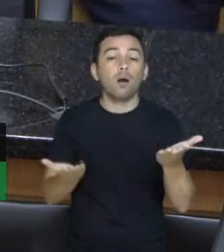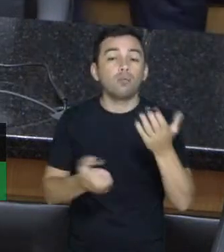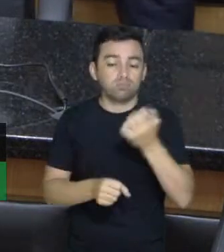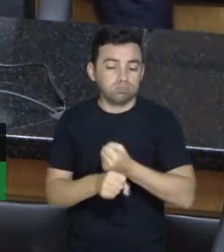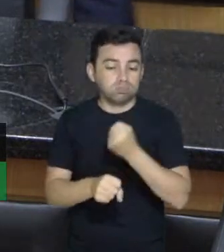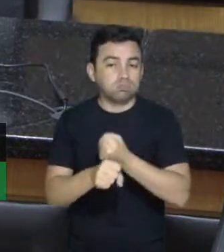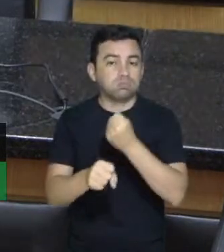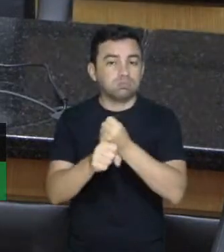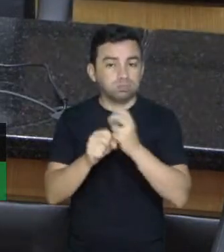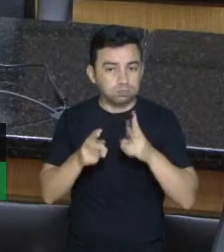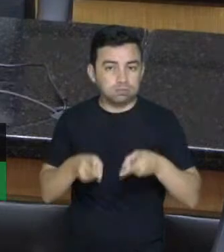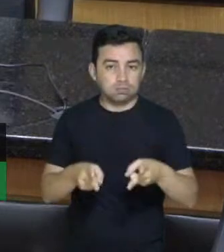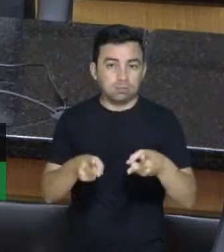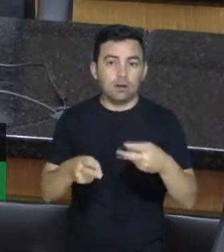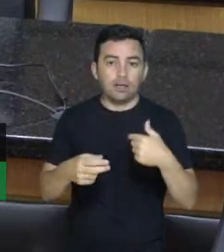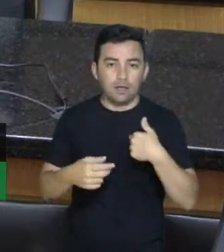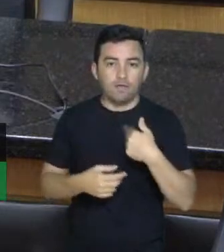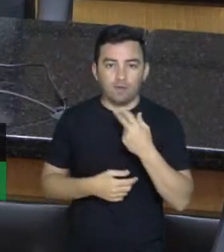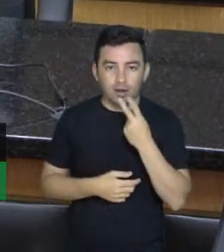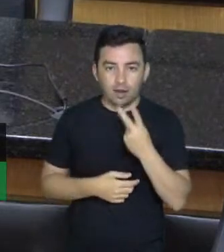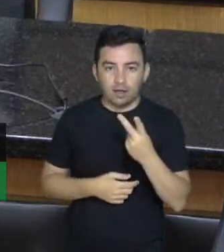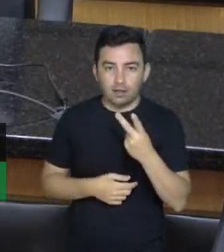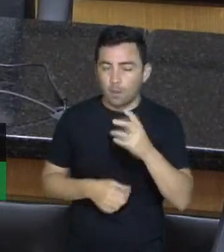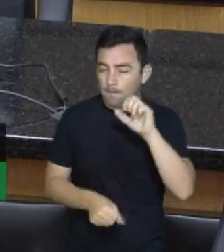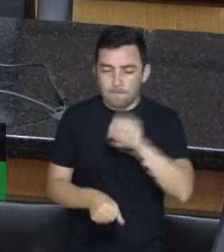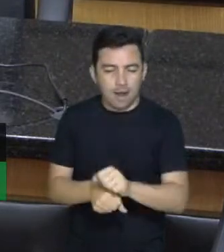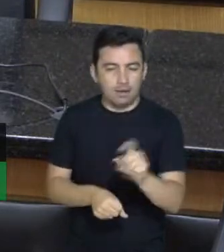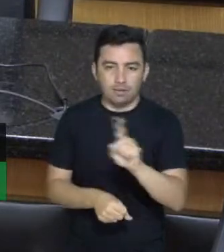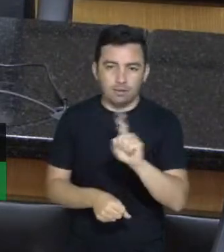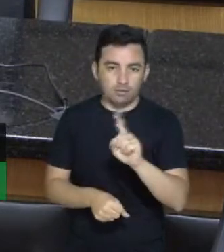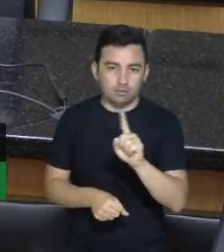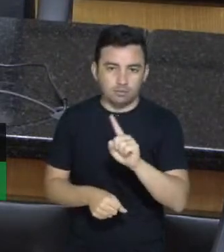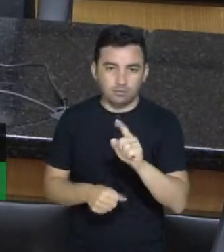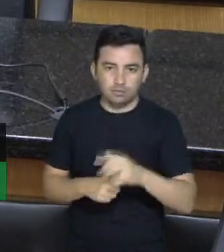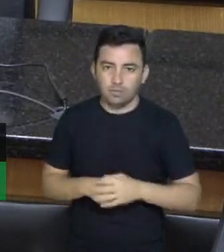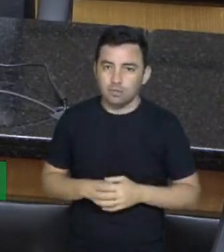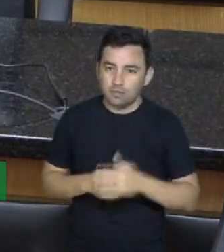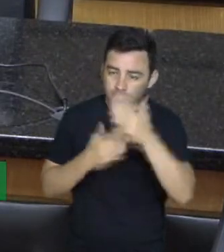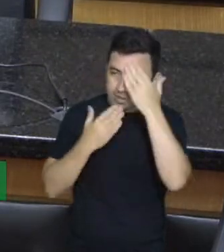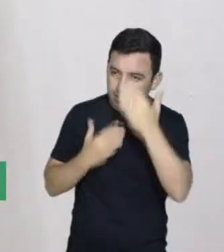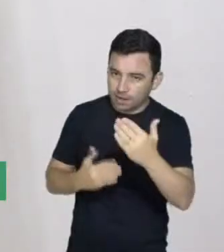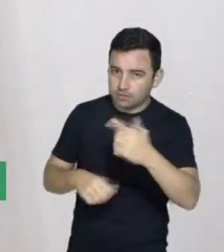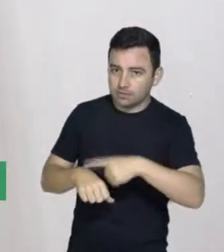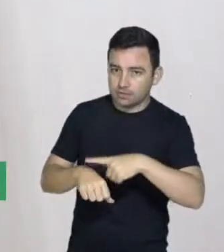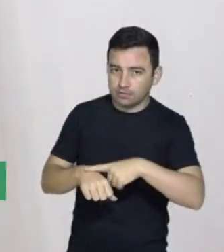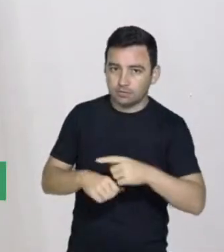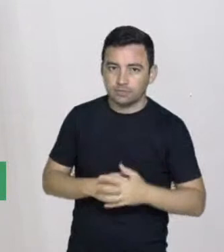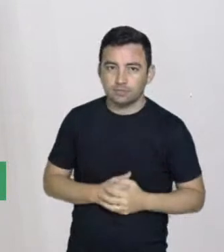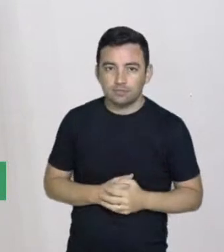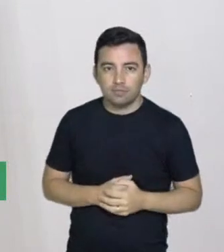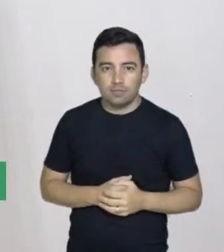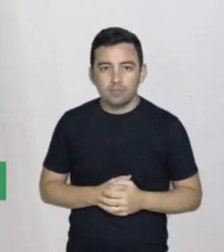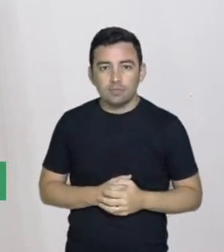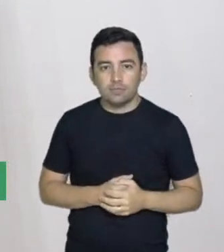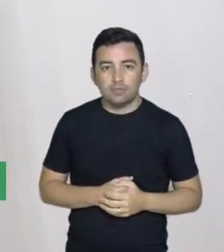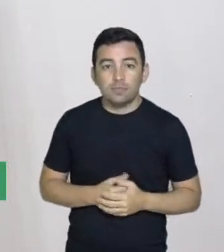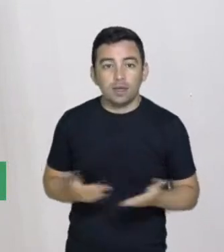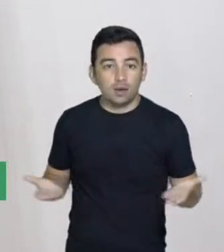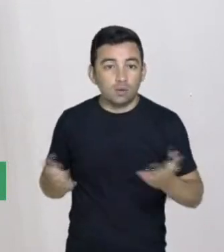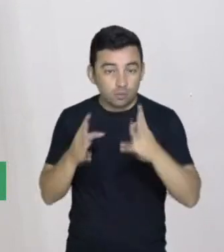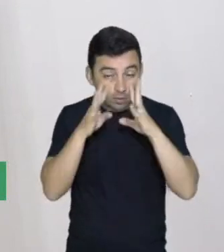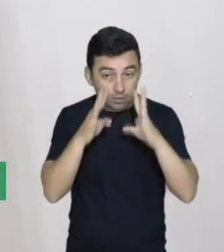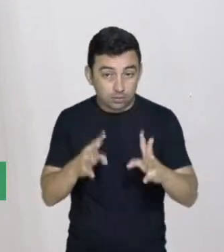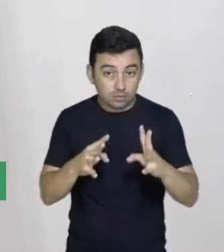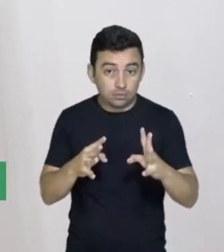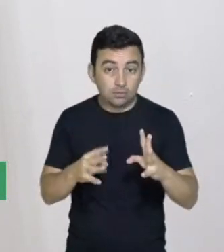continuidade. E o objetivo é que não separem nenhuma obra em andamento. Muito obrigado pela parte. Eu que agradeço a vossa consideração e ouço também, com muito carinho, o